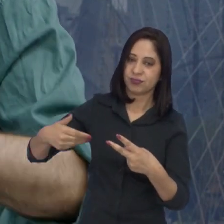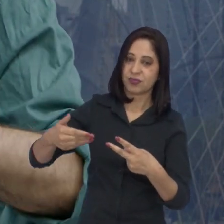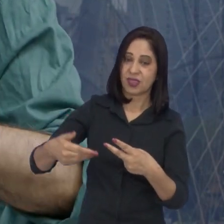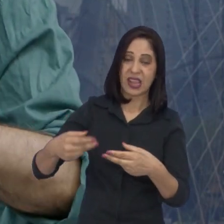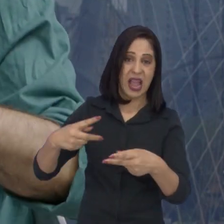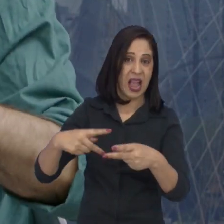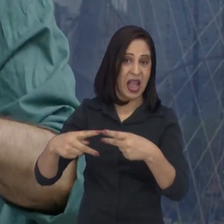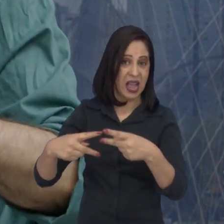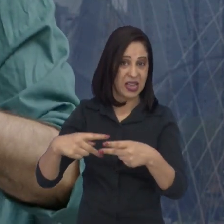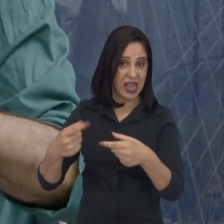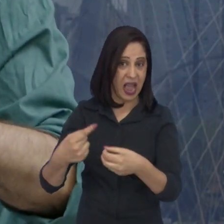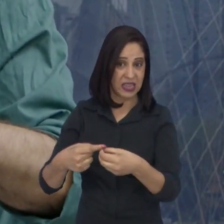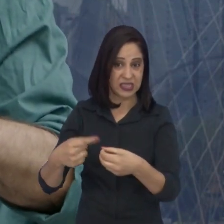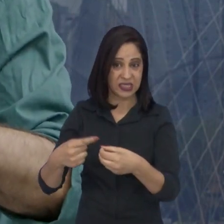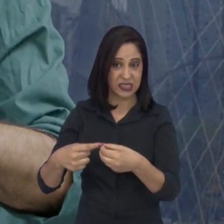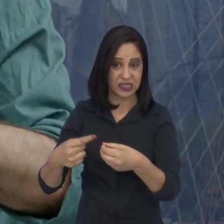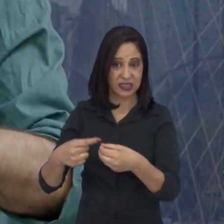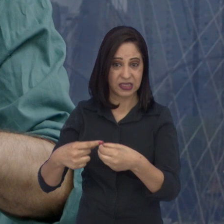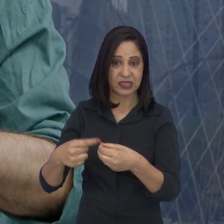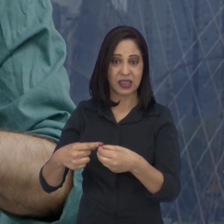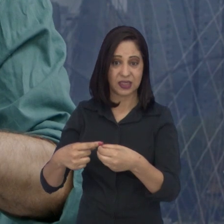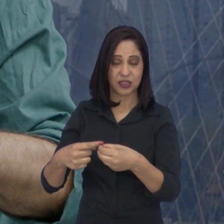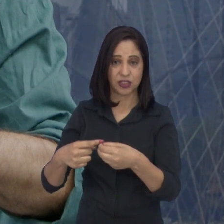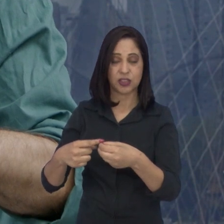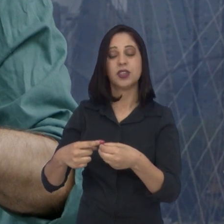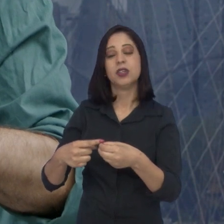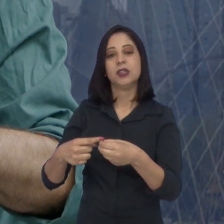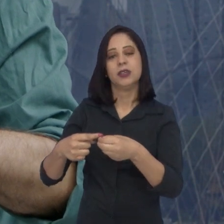cresceu contígua à área urbanizada.